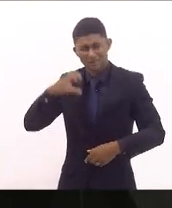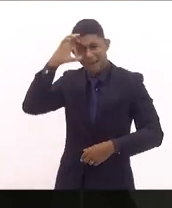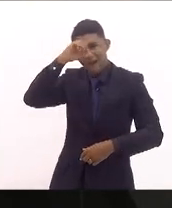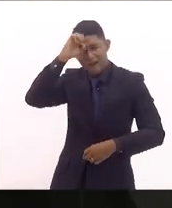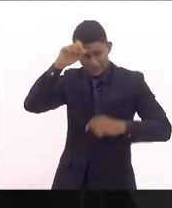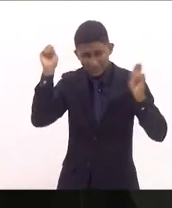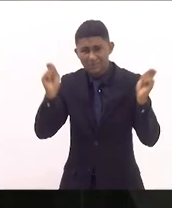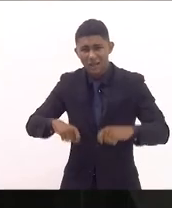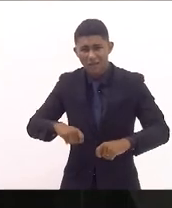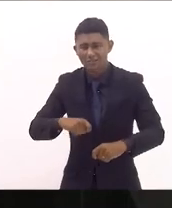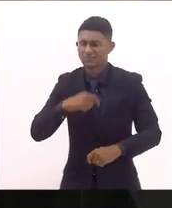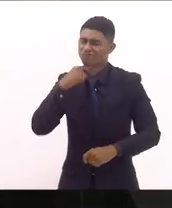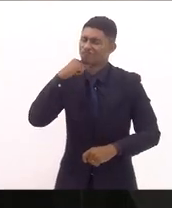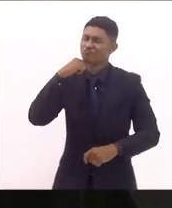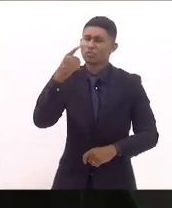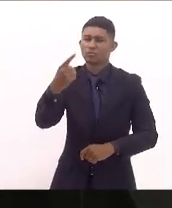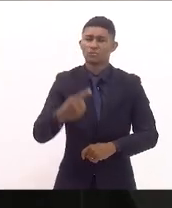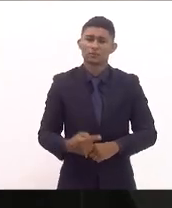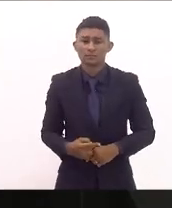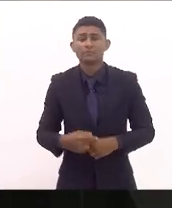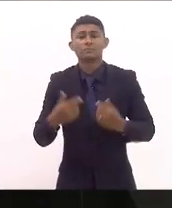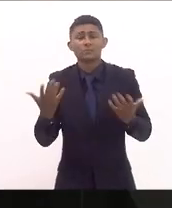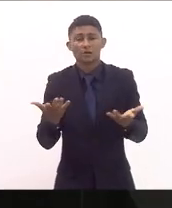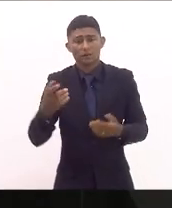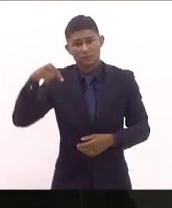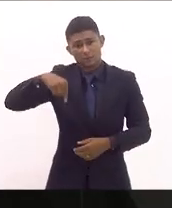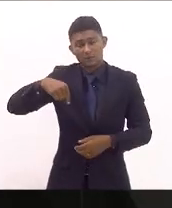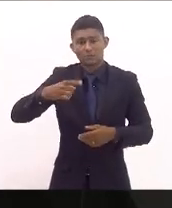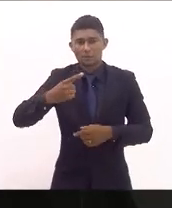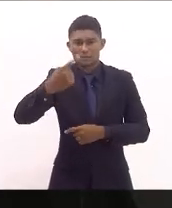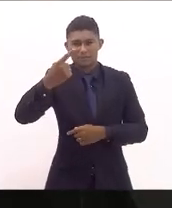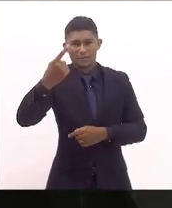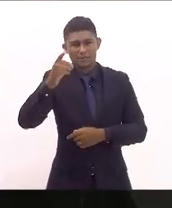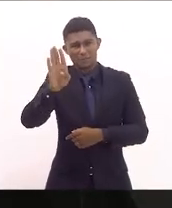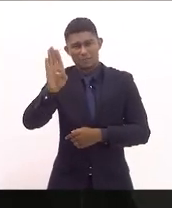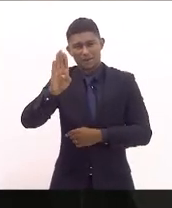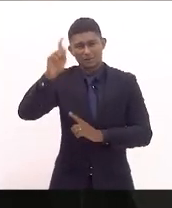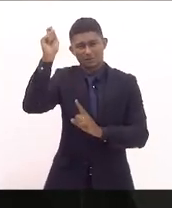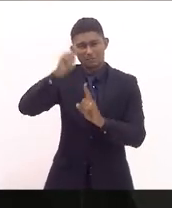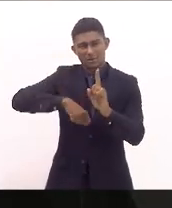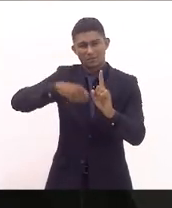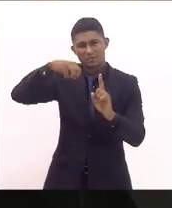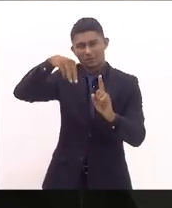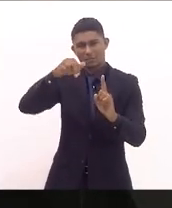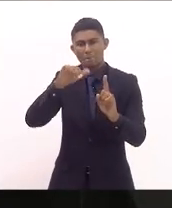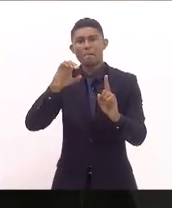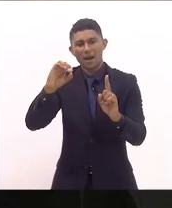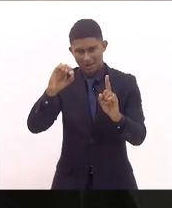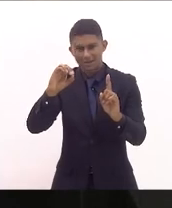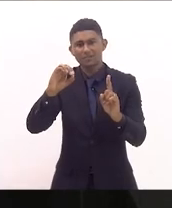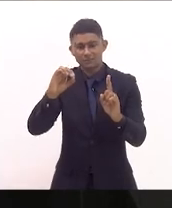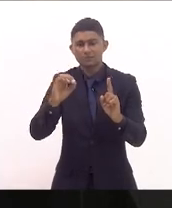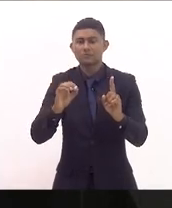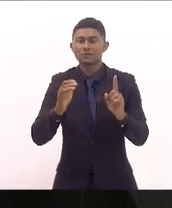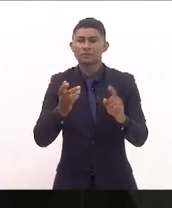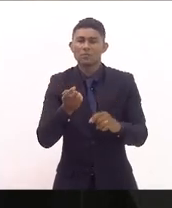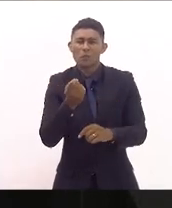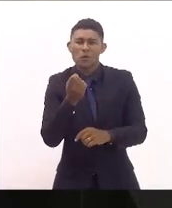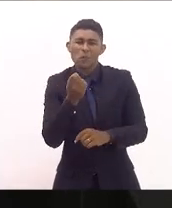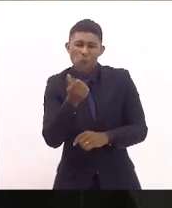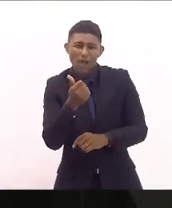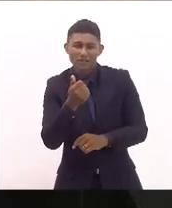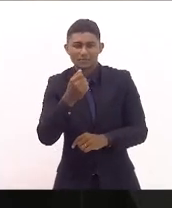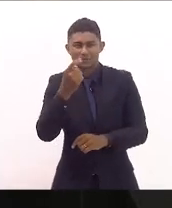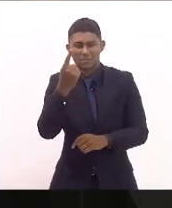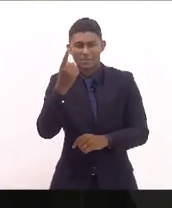que na FAETEC a gente esteja já no final do primeiro bimestre já no mês de maio na verdade já né terminando o